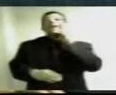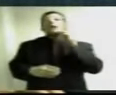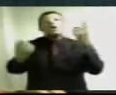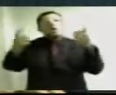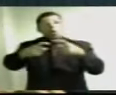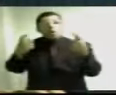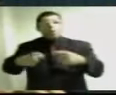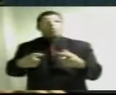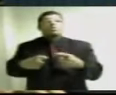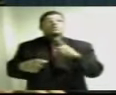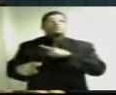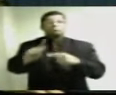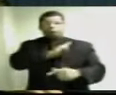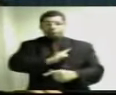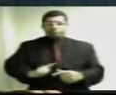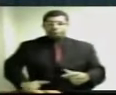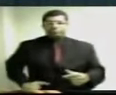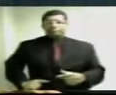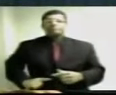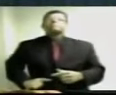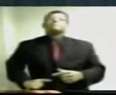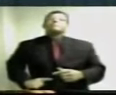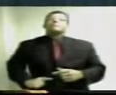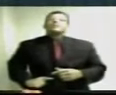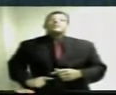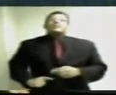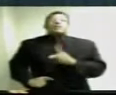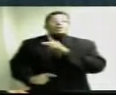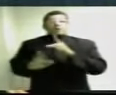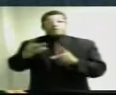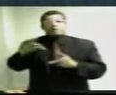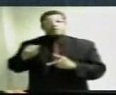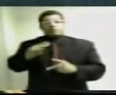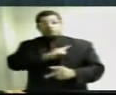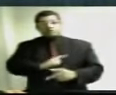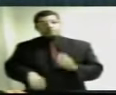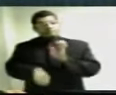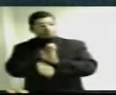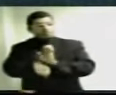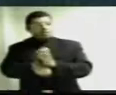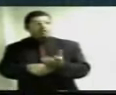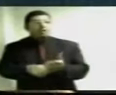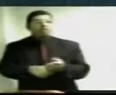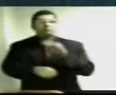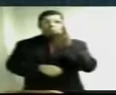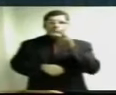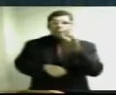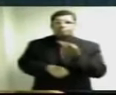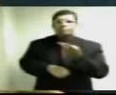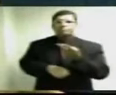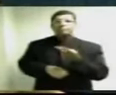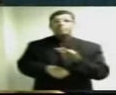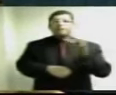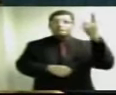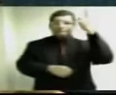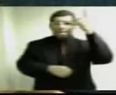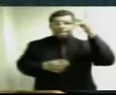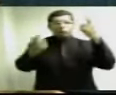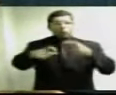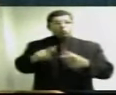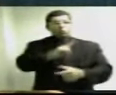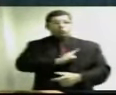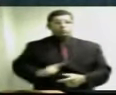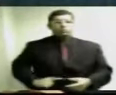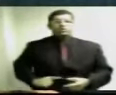onde o DEM governa a prefeitura e o PT o governo do Estado. Manifestações em São Paulo, onde o governo